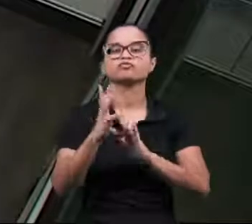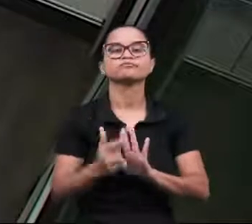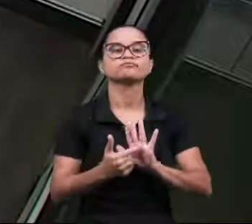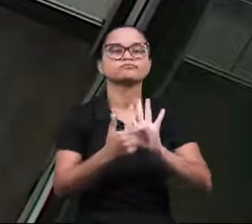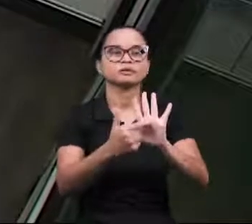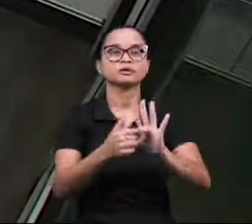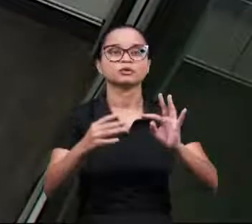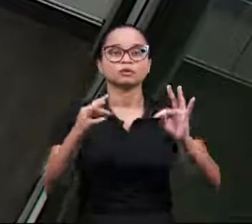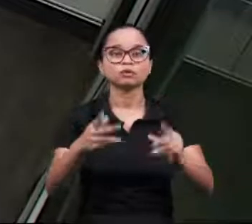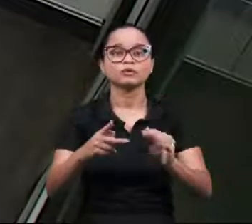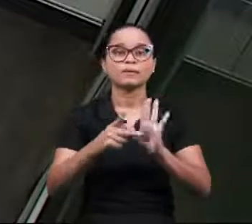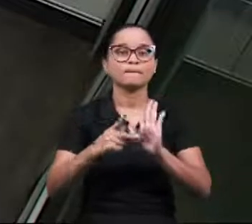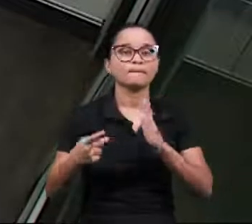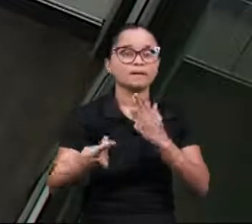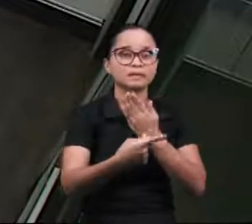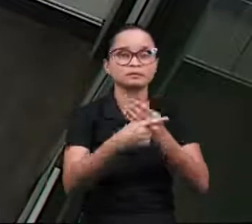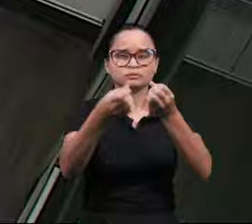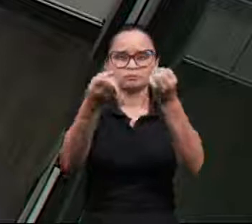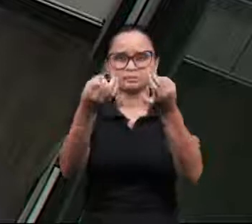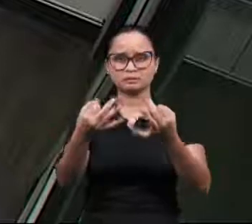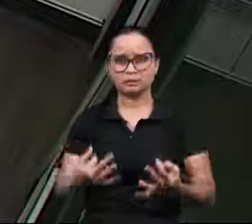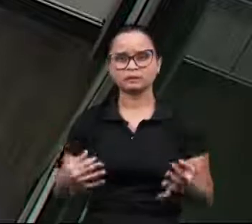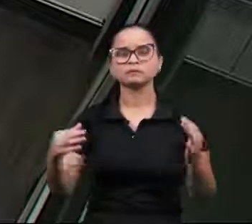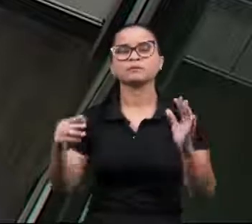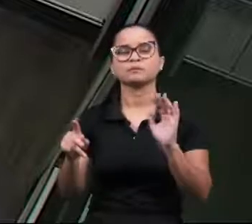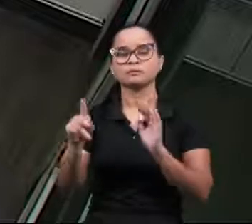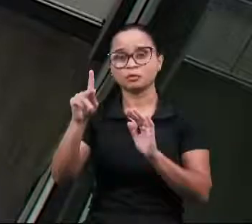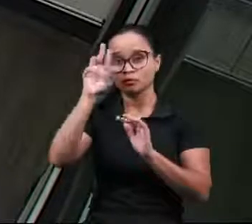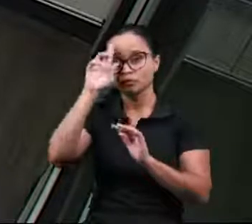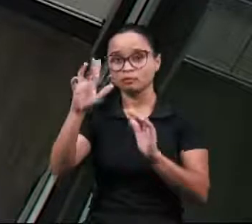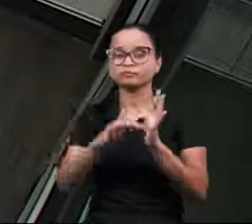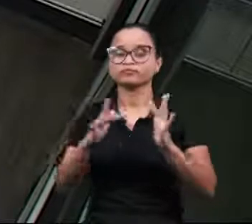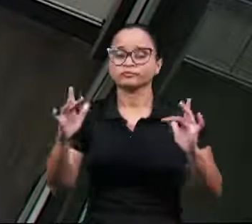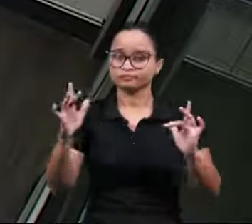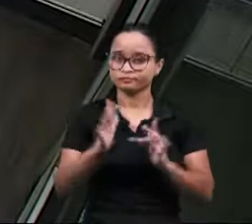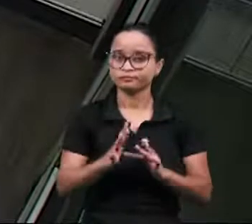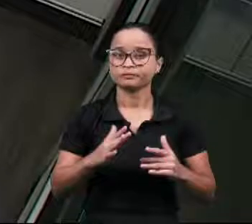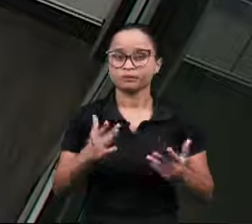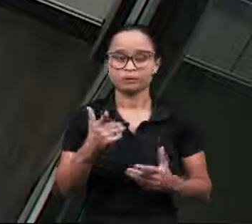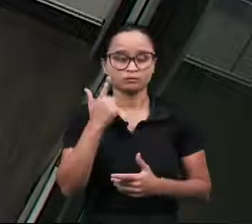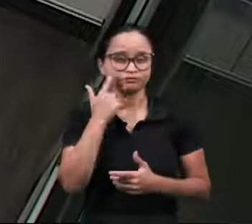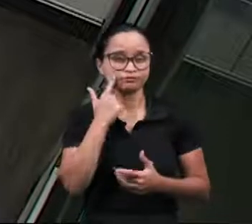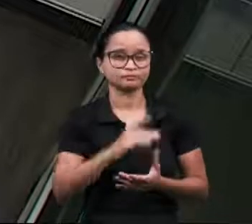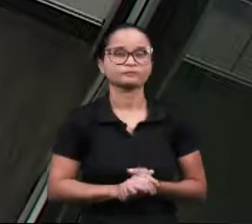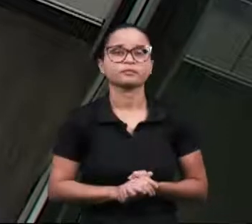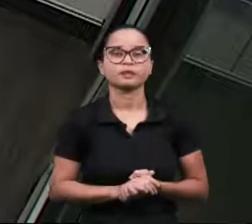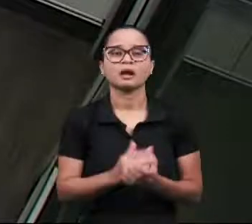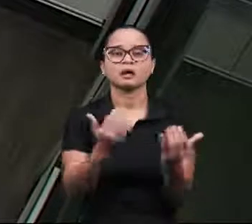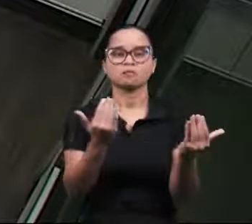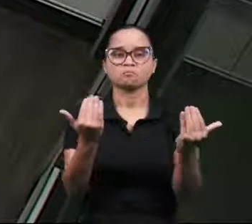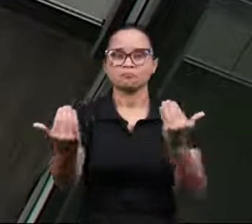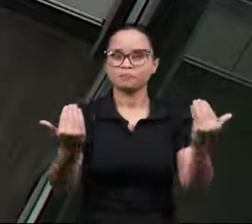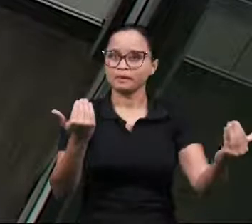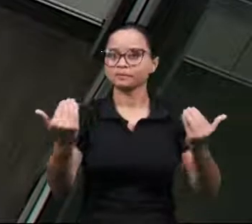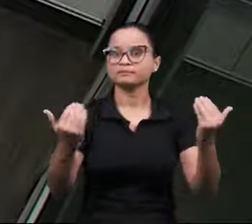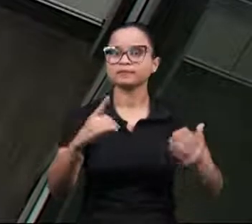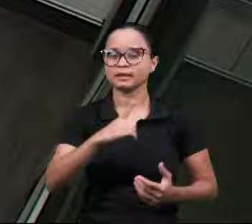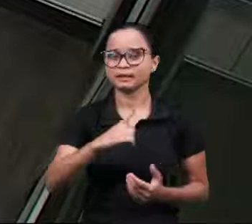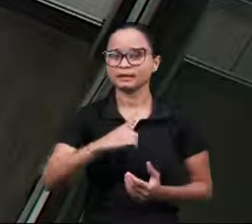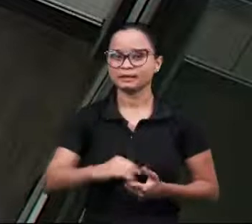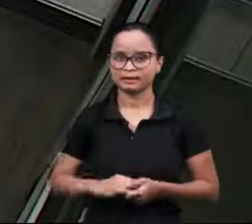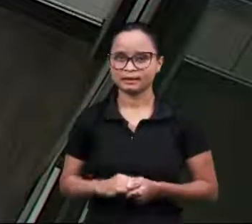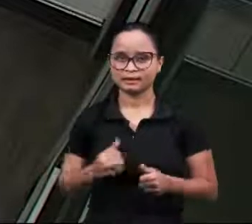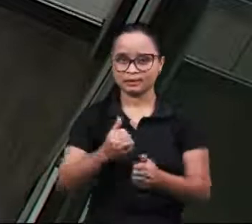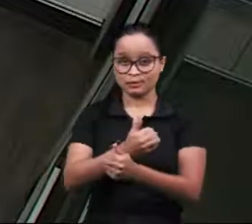Toda a parábola é narrada pelo Senhor Jesus, quer dizer, é uma comparação que ele faz com as